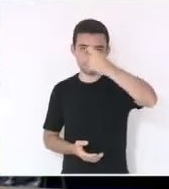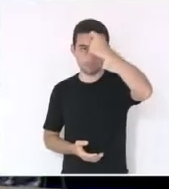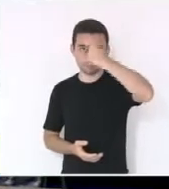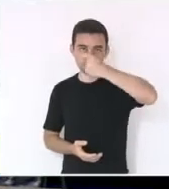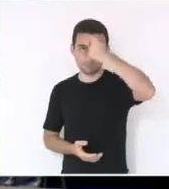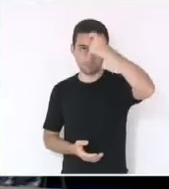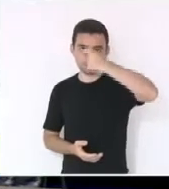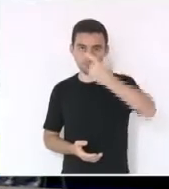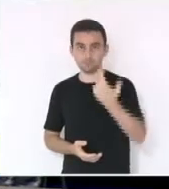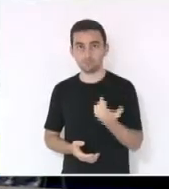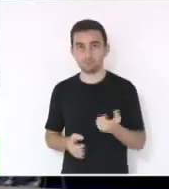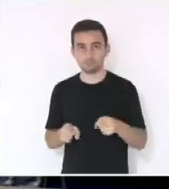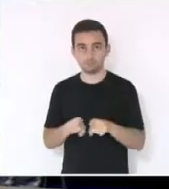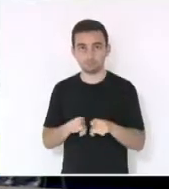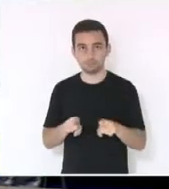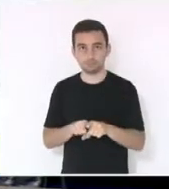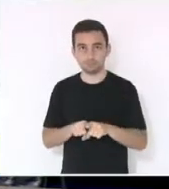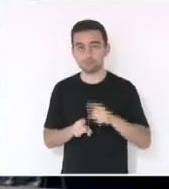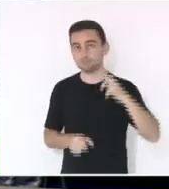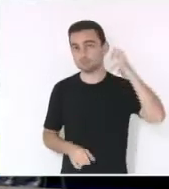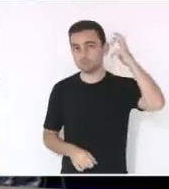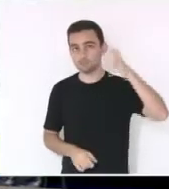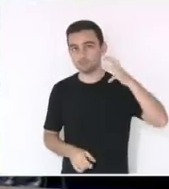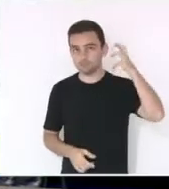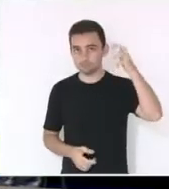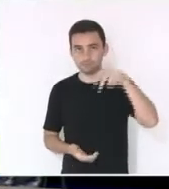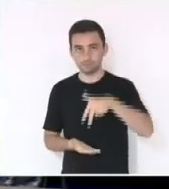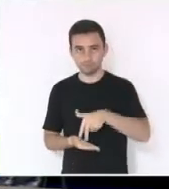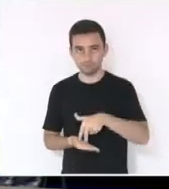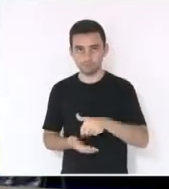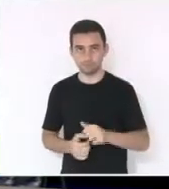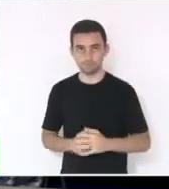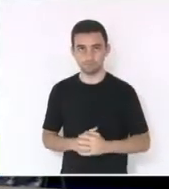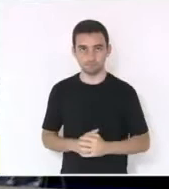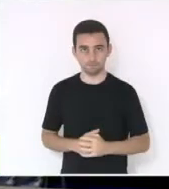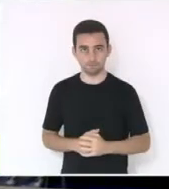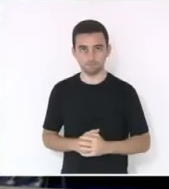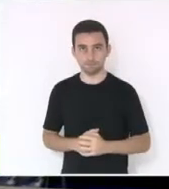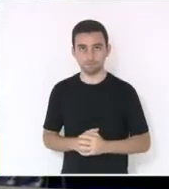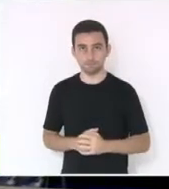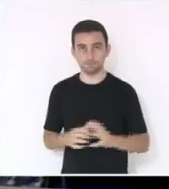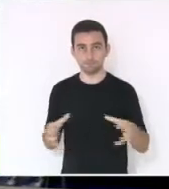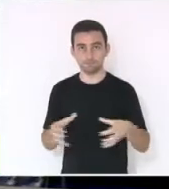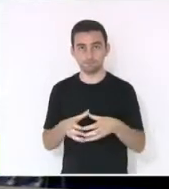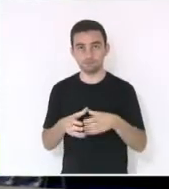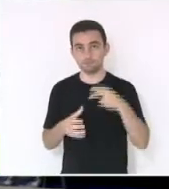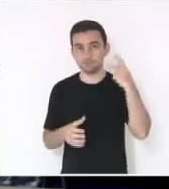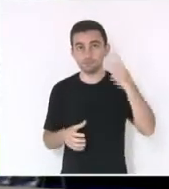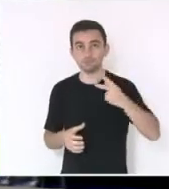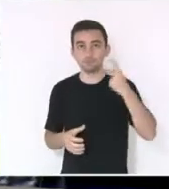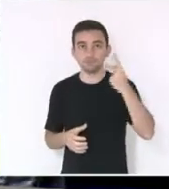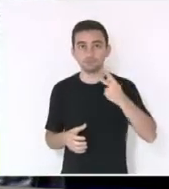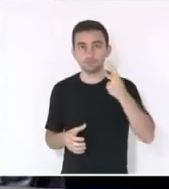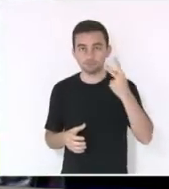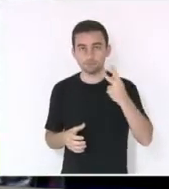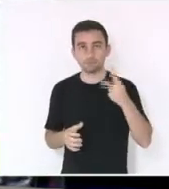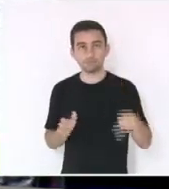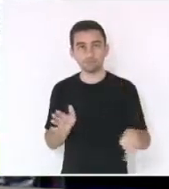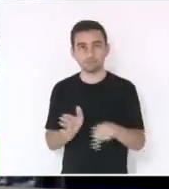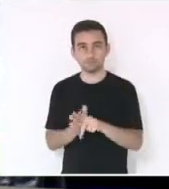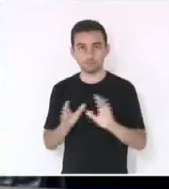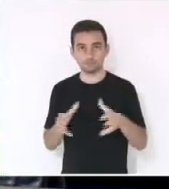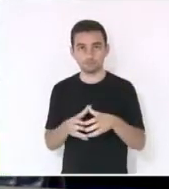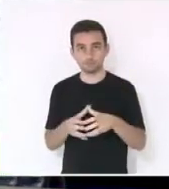Studilac e a senhora deputada Ana Paula Lima. Grande expediente. Nesse horário, destinado aos